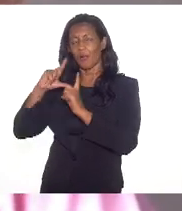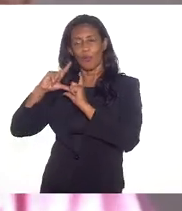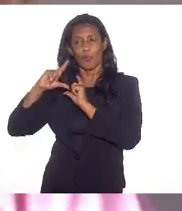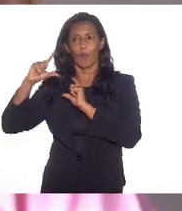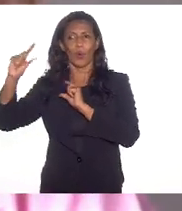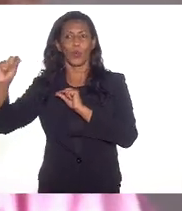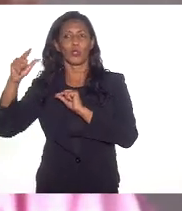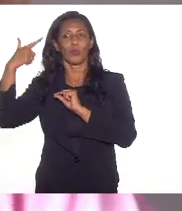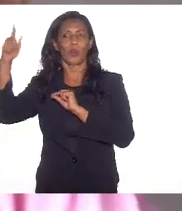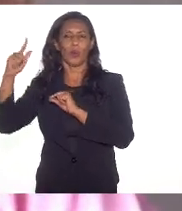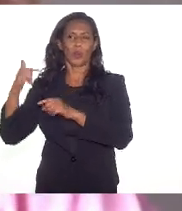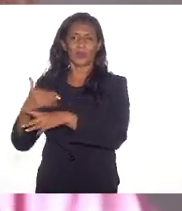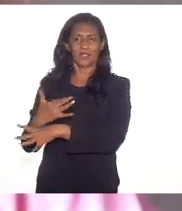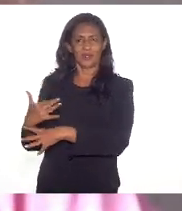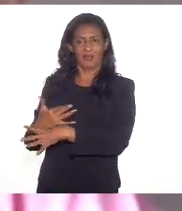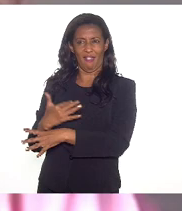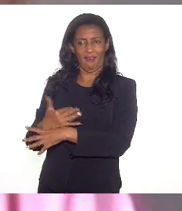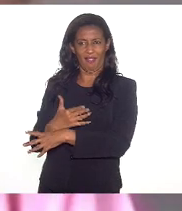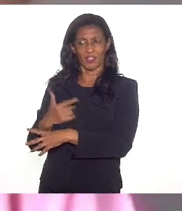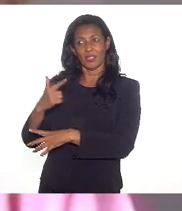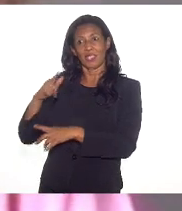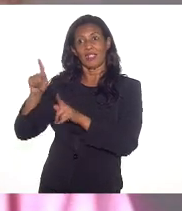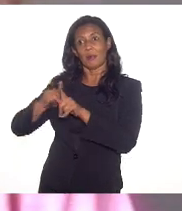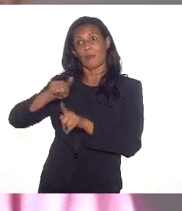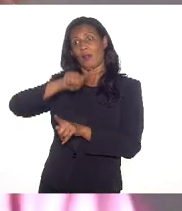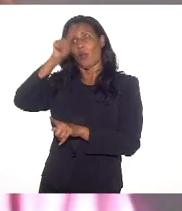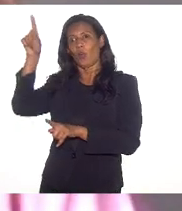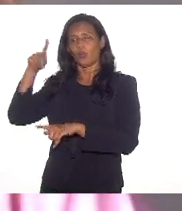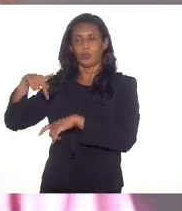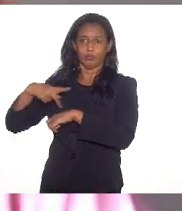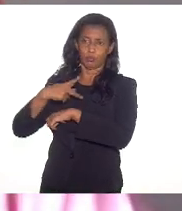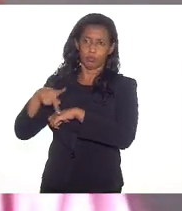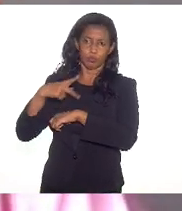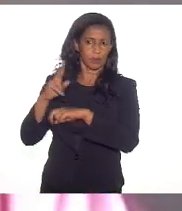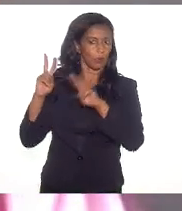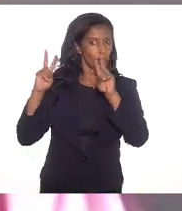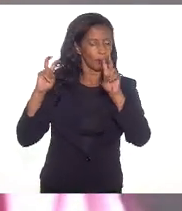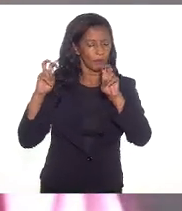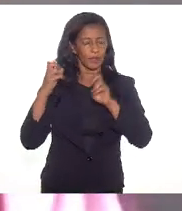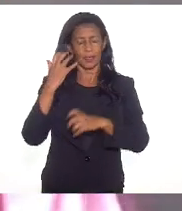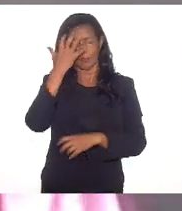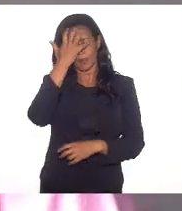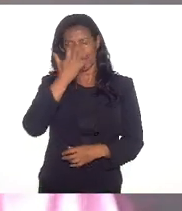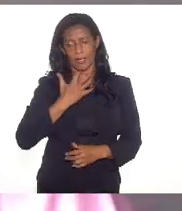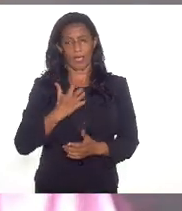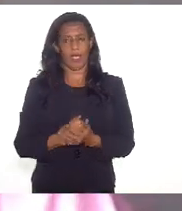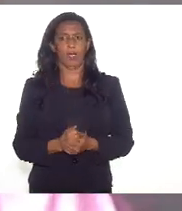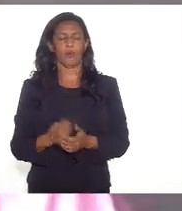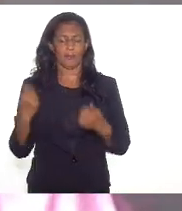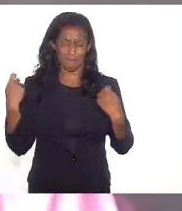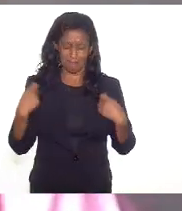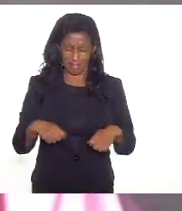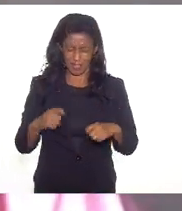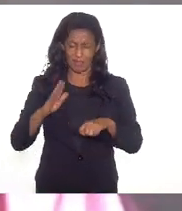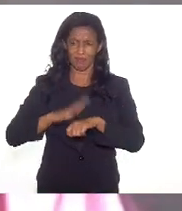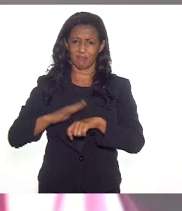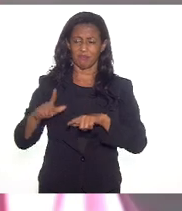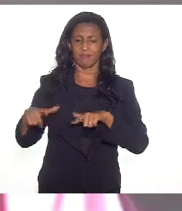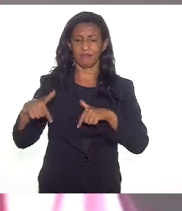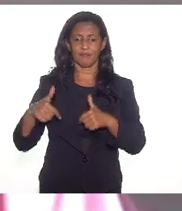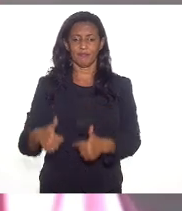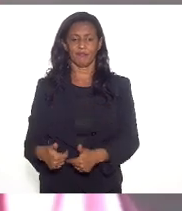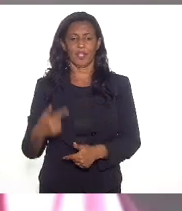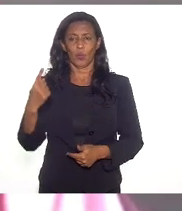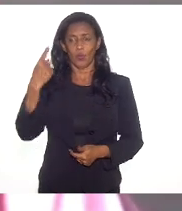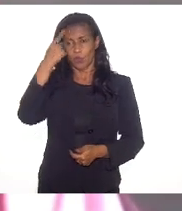outras cidades e, a partir disso, para outros países. Acho que o tema é muito sério, ele carece de enfrentamento. É